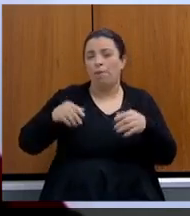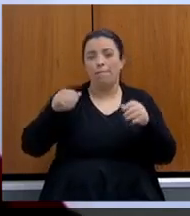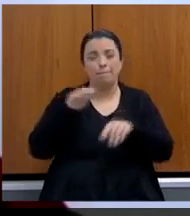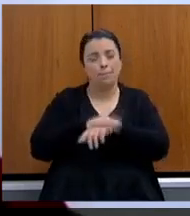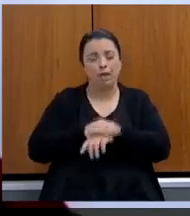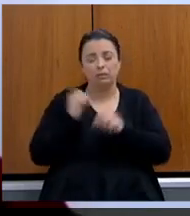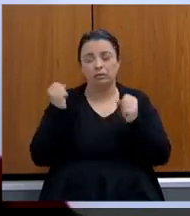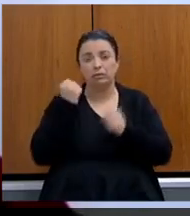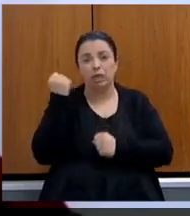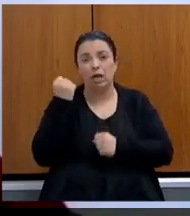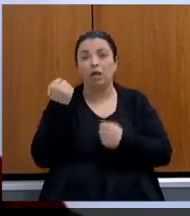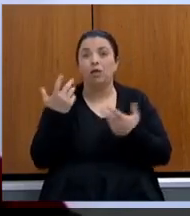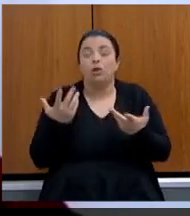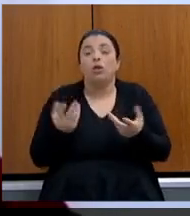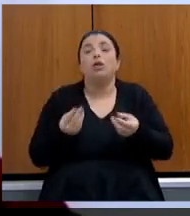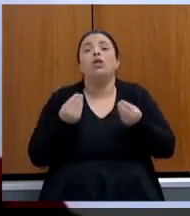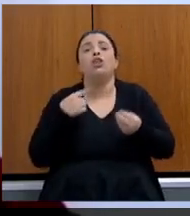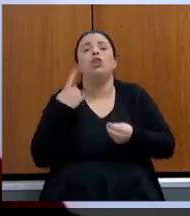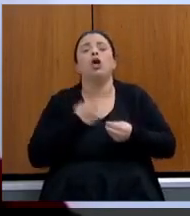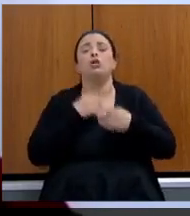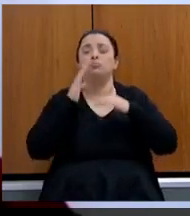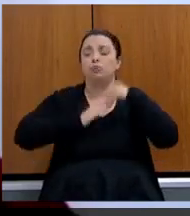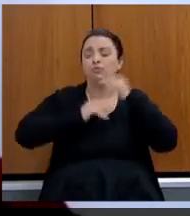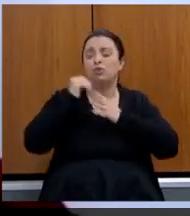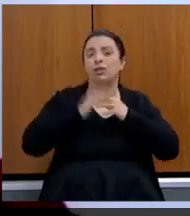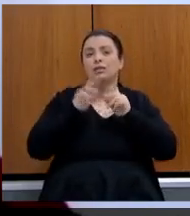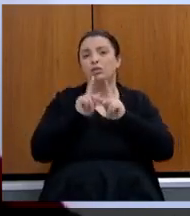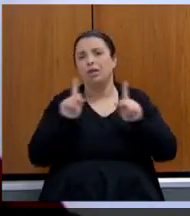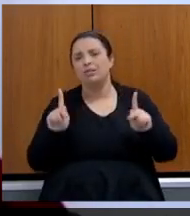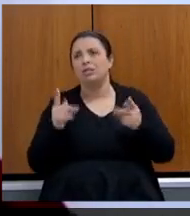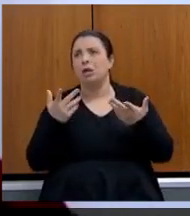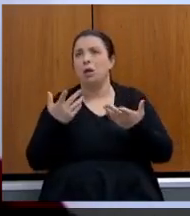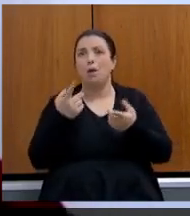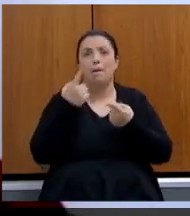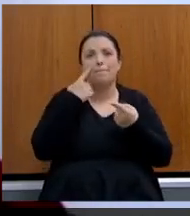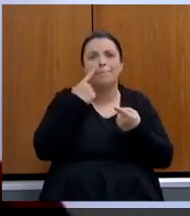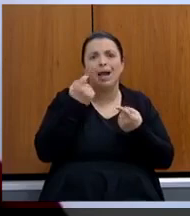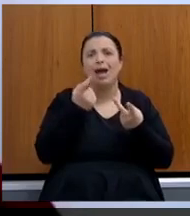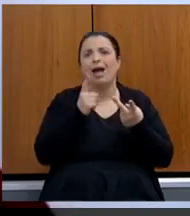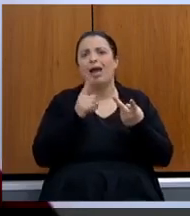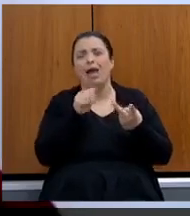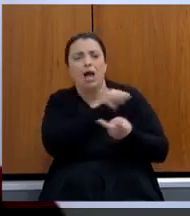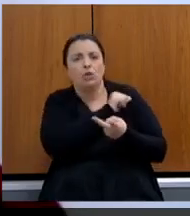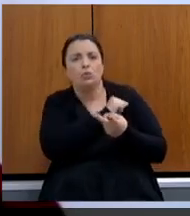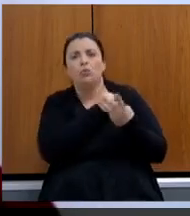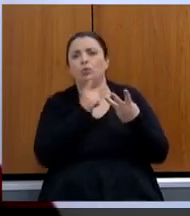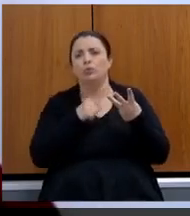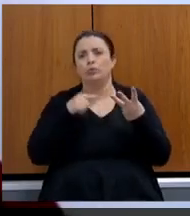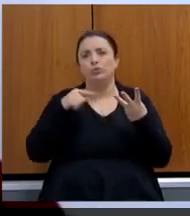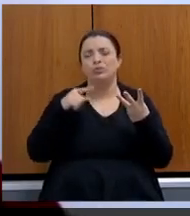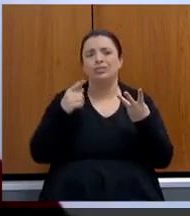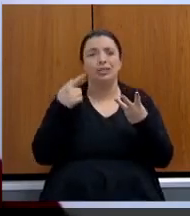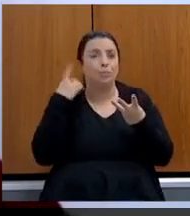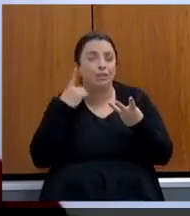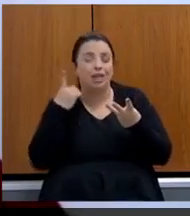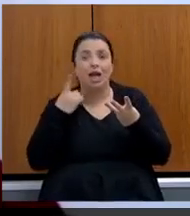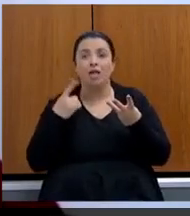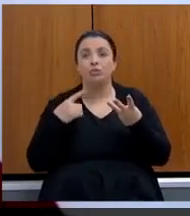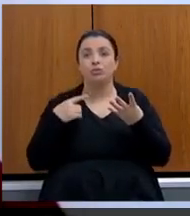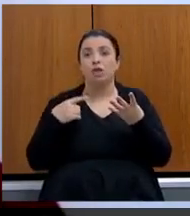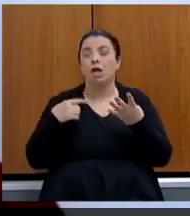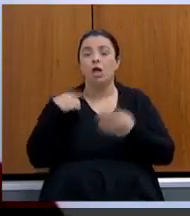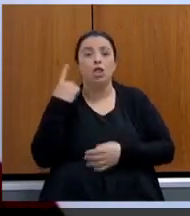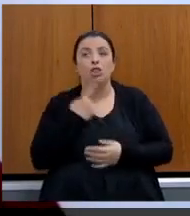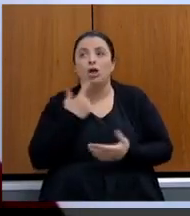nós profissionais de educação pai alunos seguidores deputados e deputadas todos nós